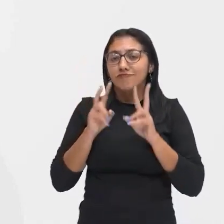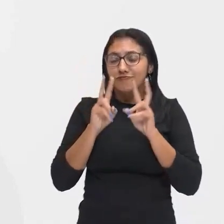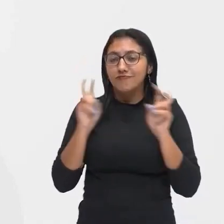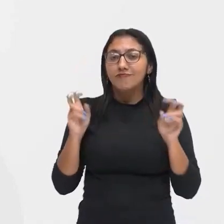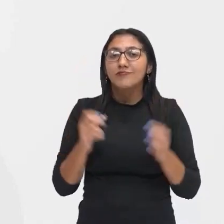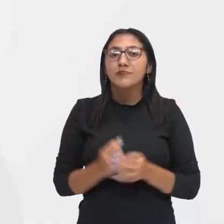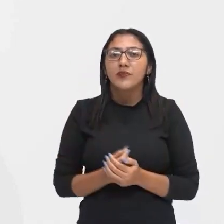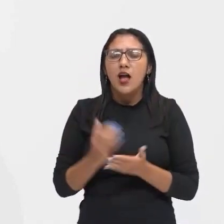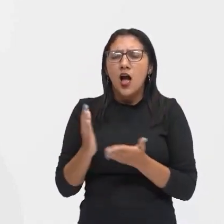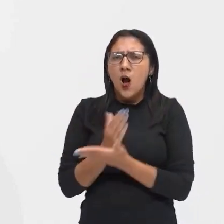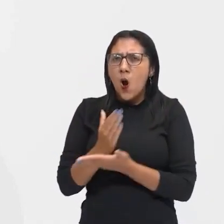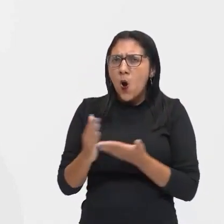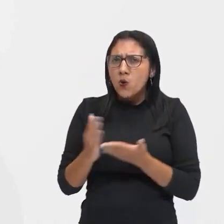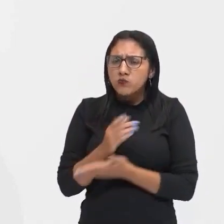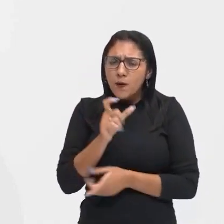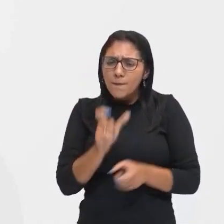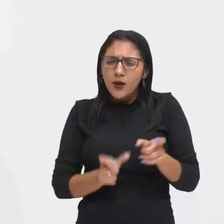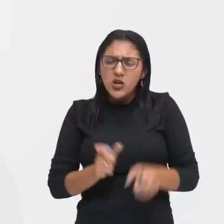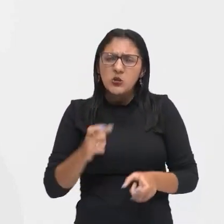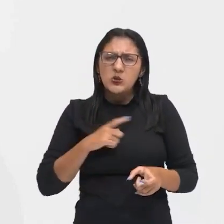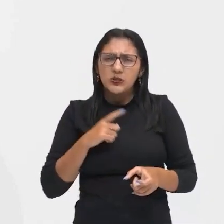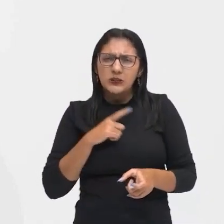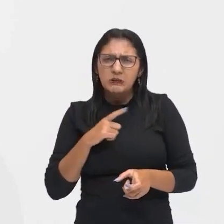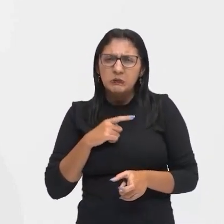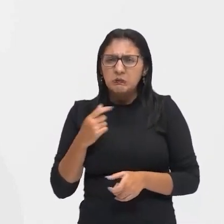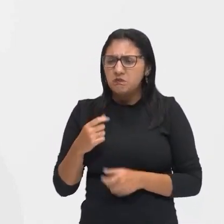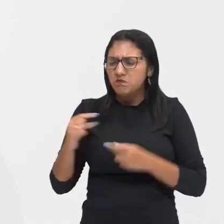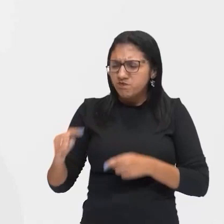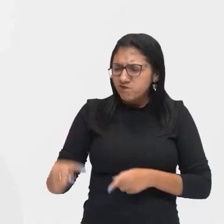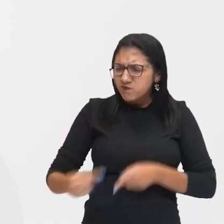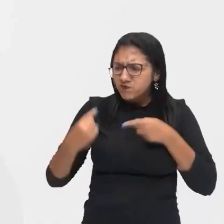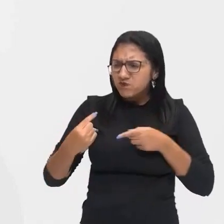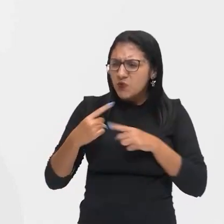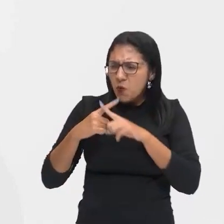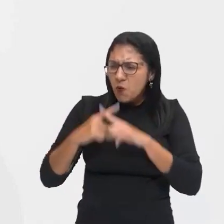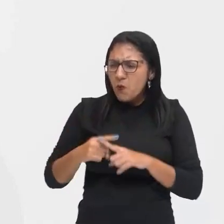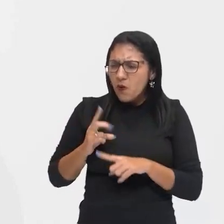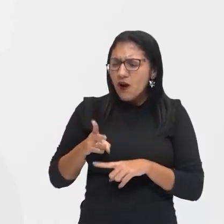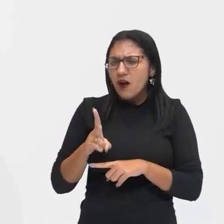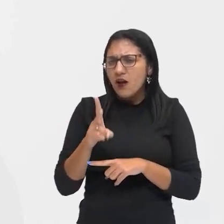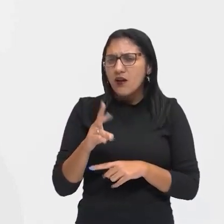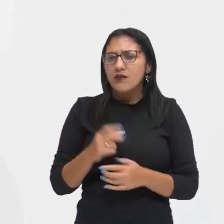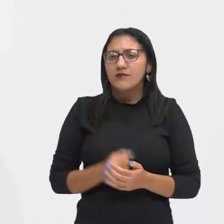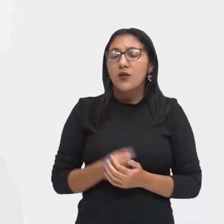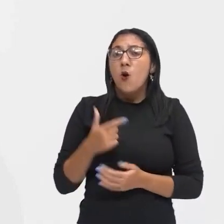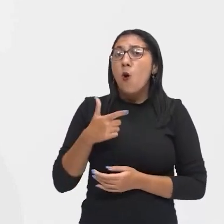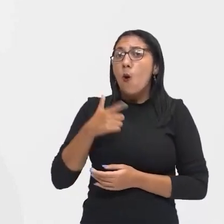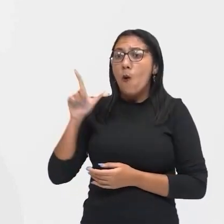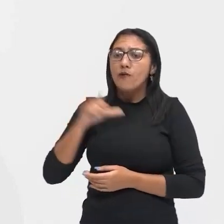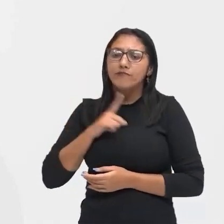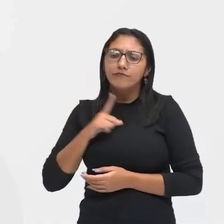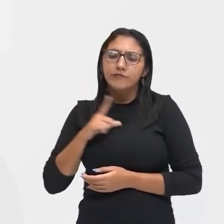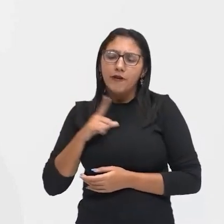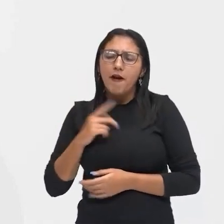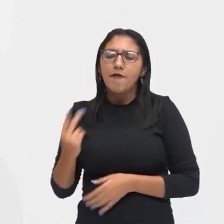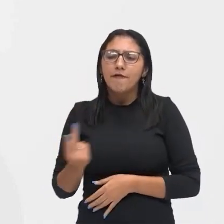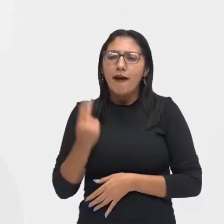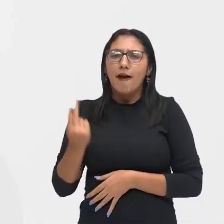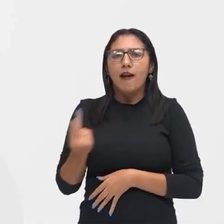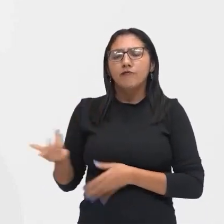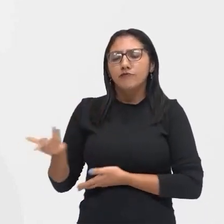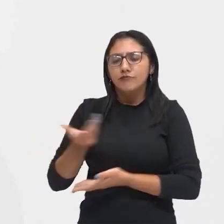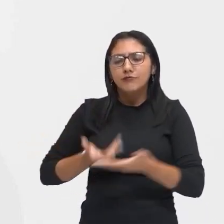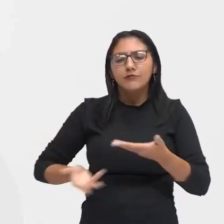Algumas pessoas são competitivas, enquanto outras valorizam a cooperação. Algumas